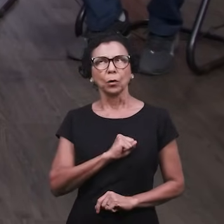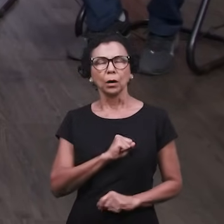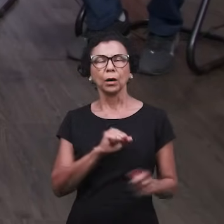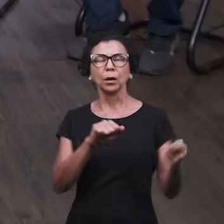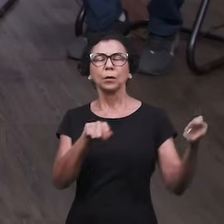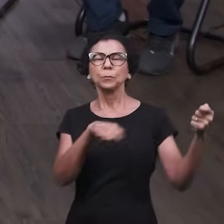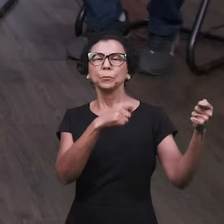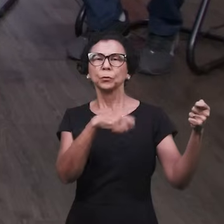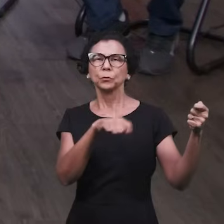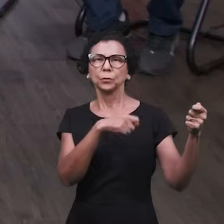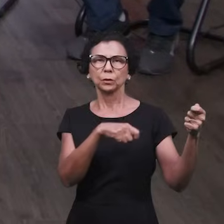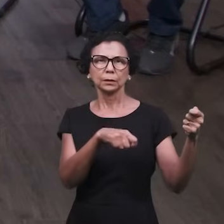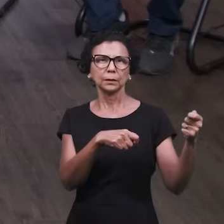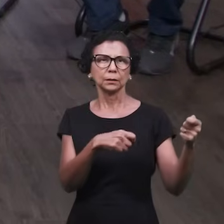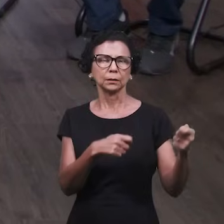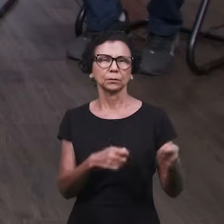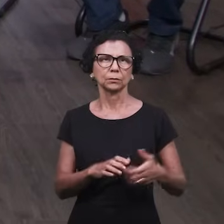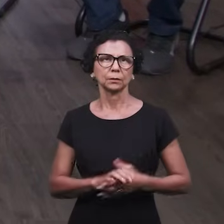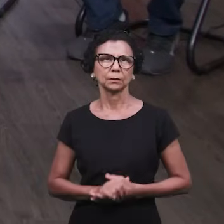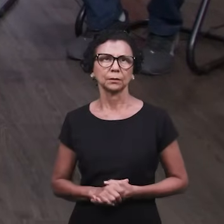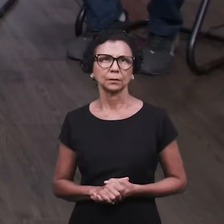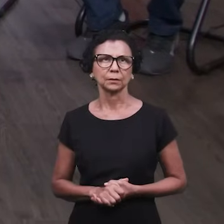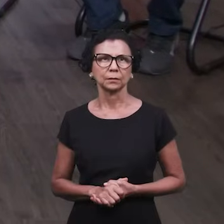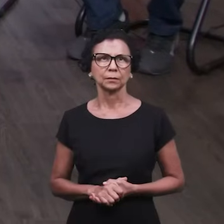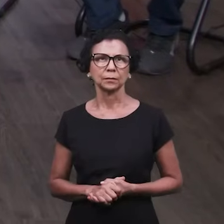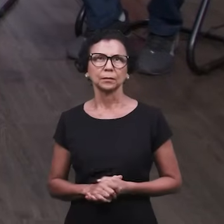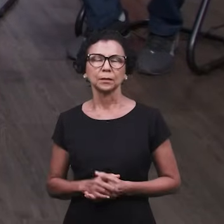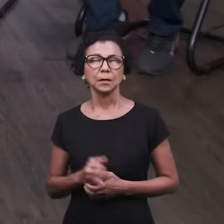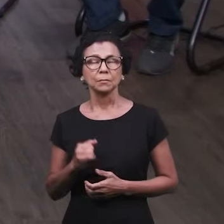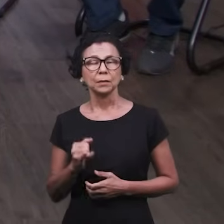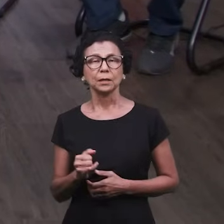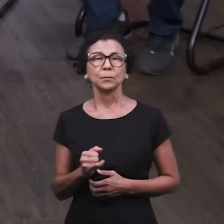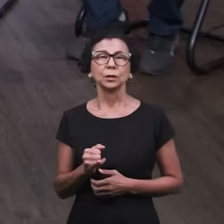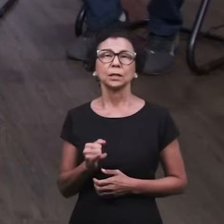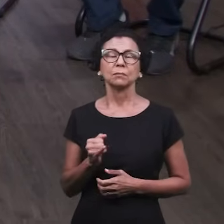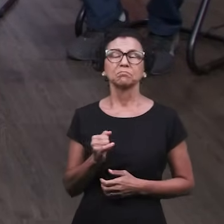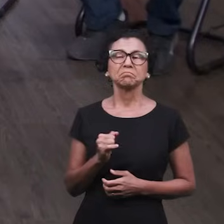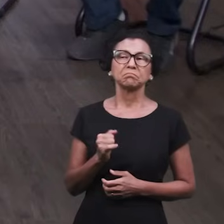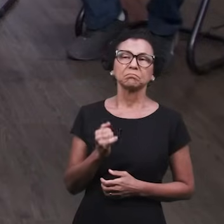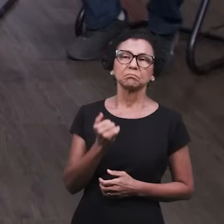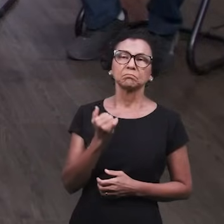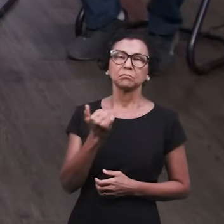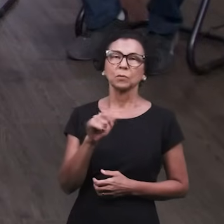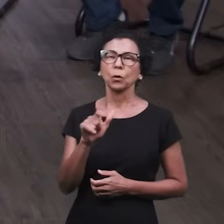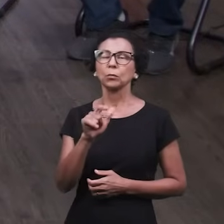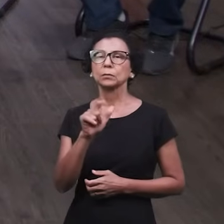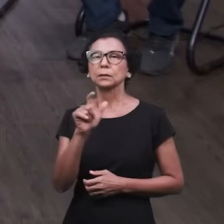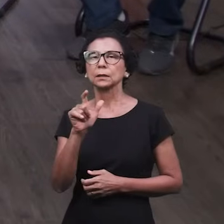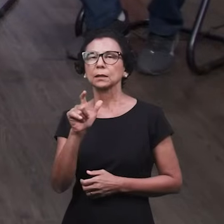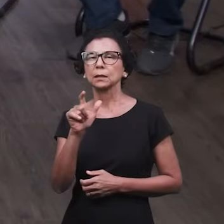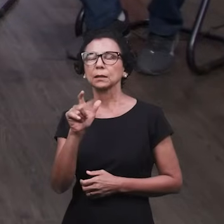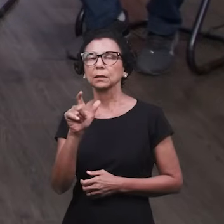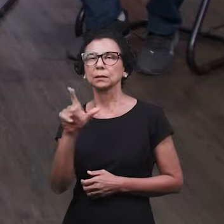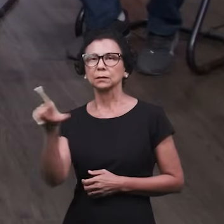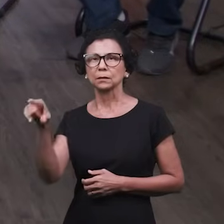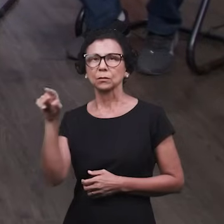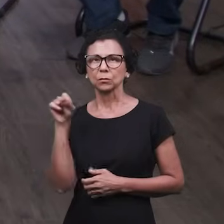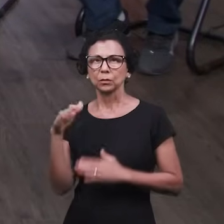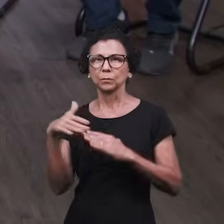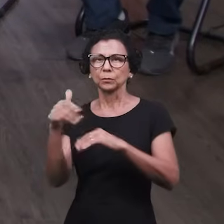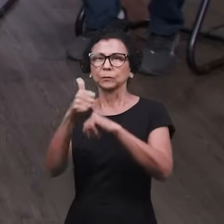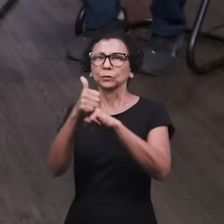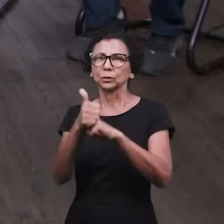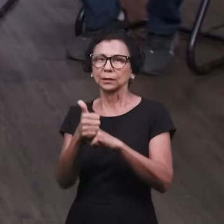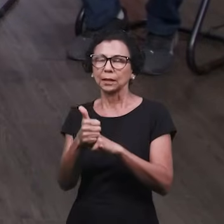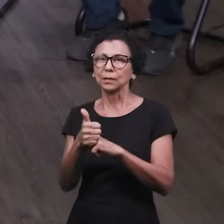vida. Mas é engraçado que, mesmo que eu tentasse seguir outros caminhos profissionais, a parte da música sempre acabava